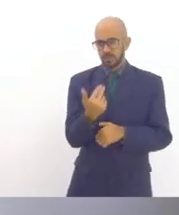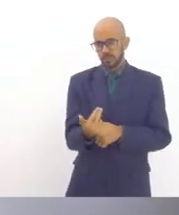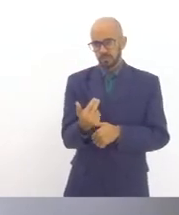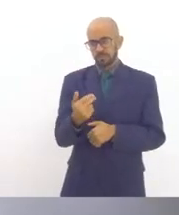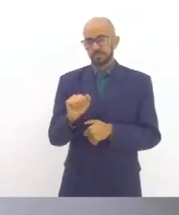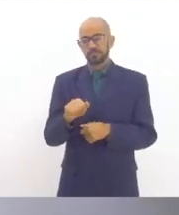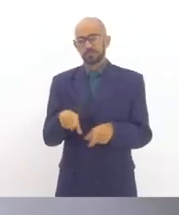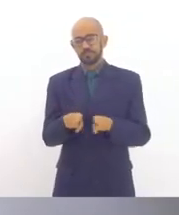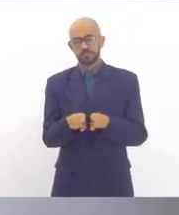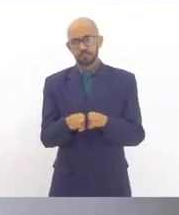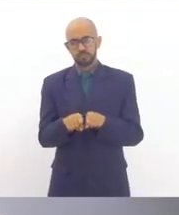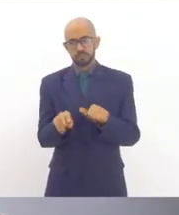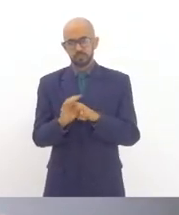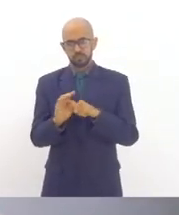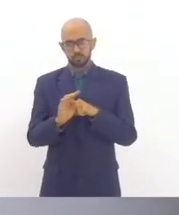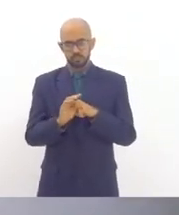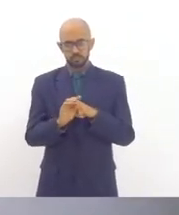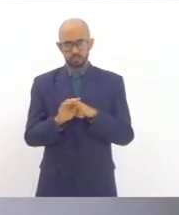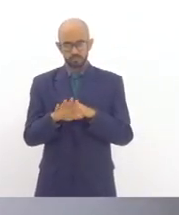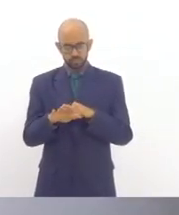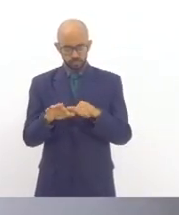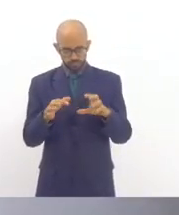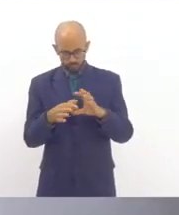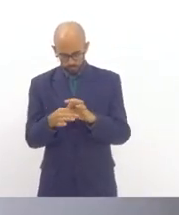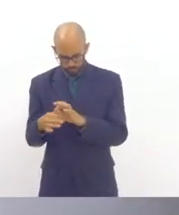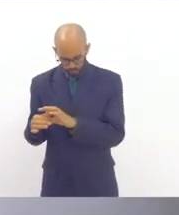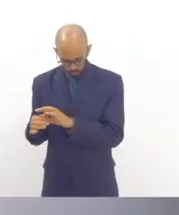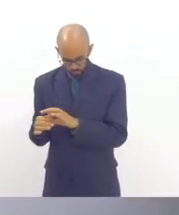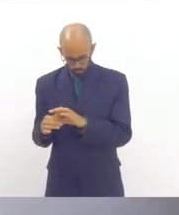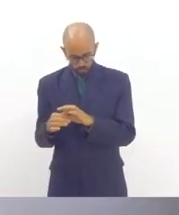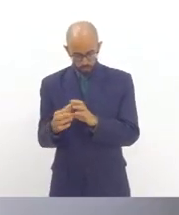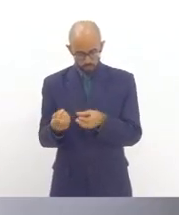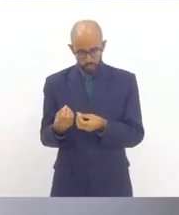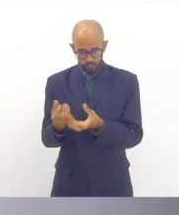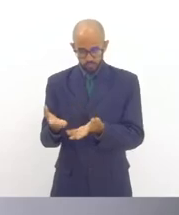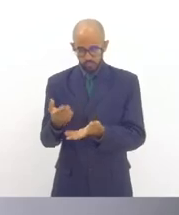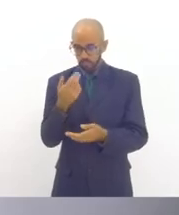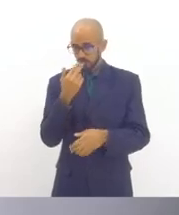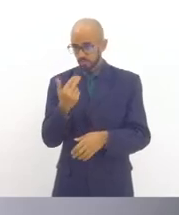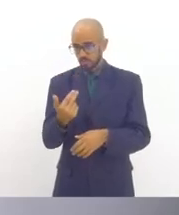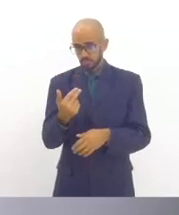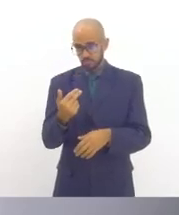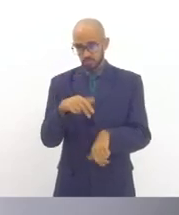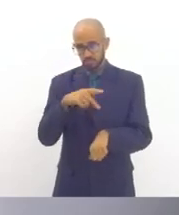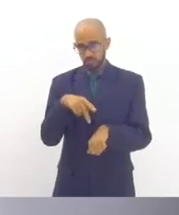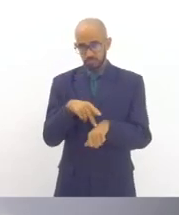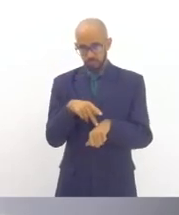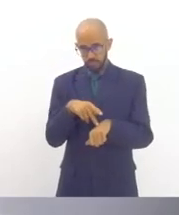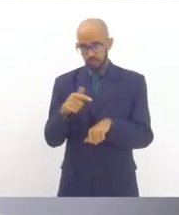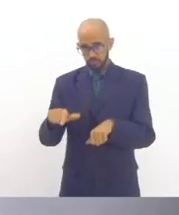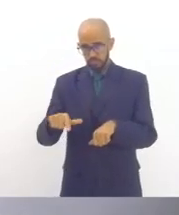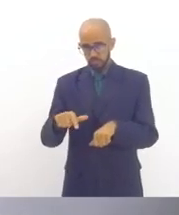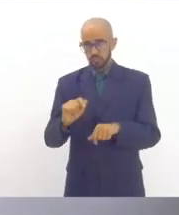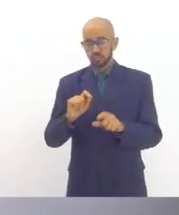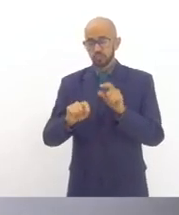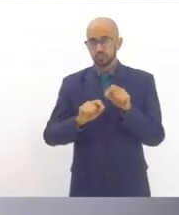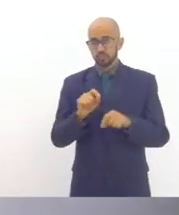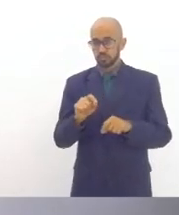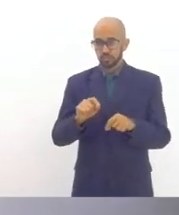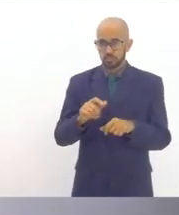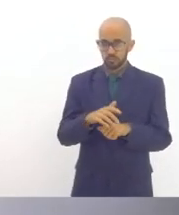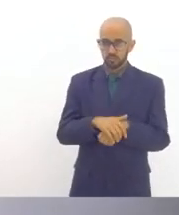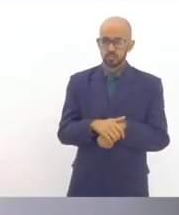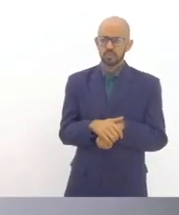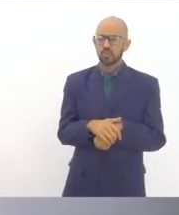na parte técnica. Como é que está o panorama, né, da oferta de língua estrangeira na FAITEC? A FAITEC, no